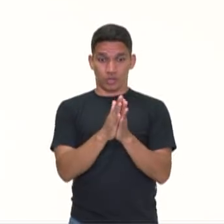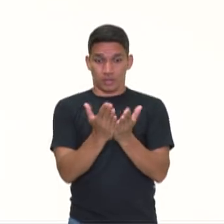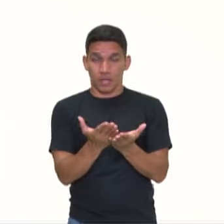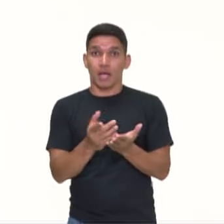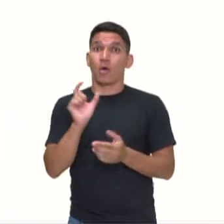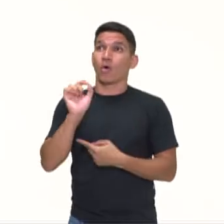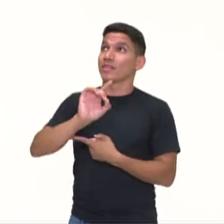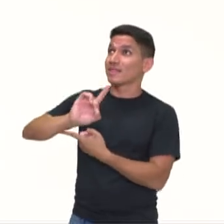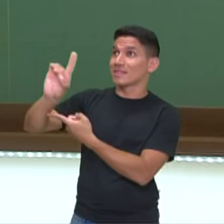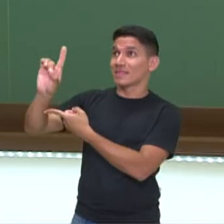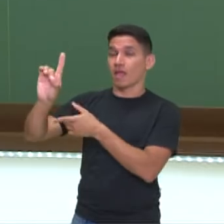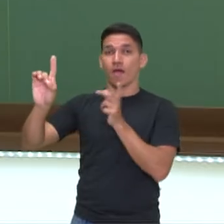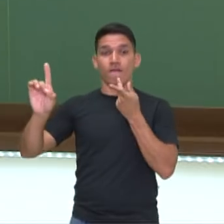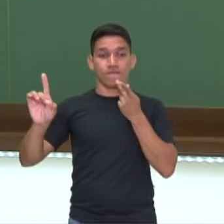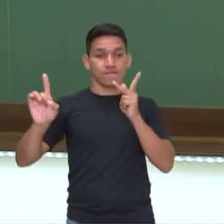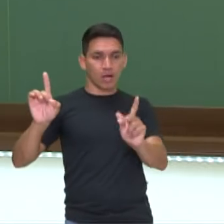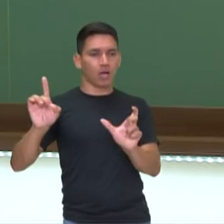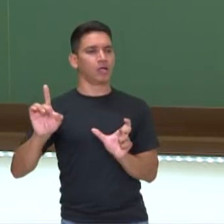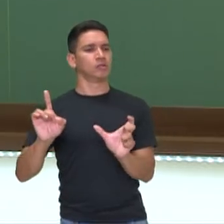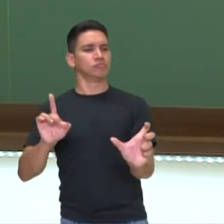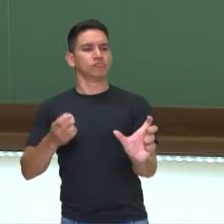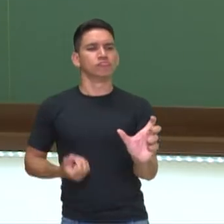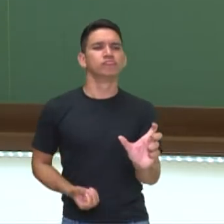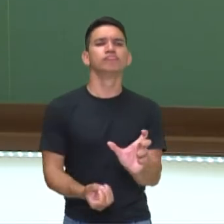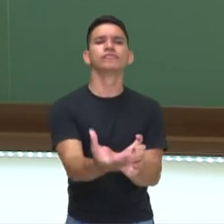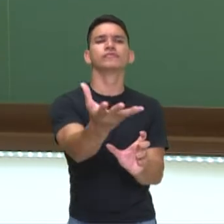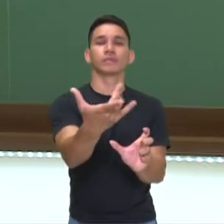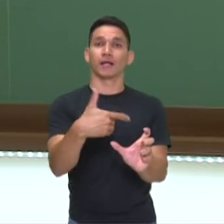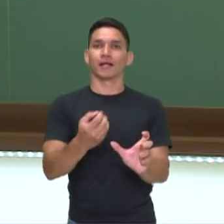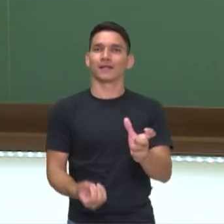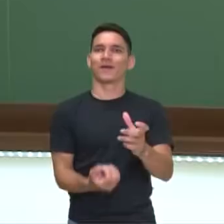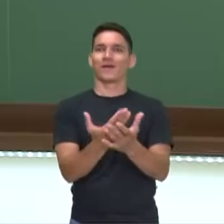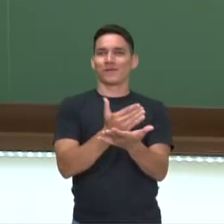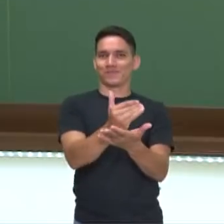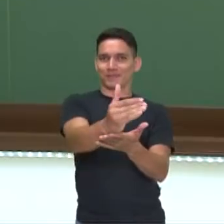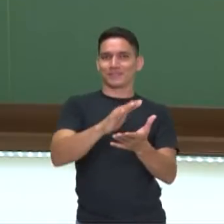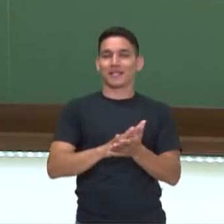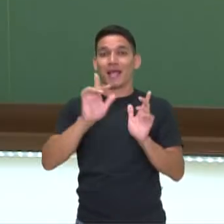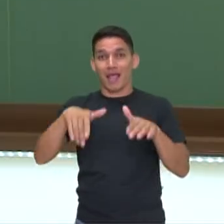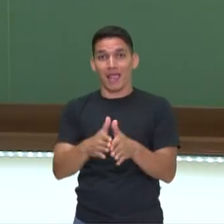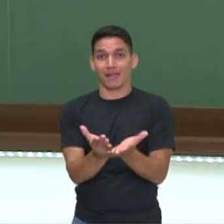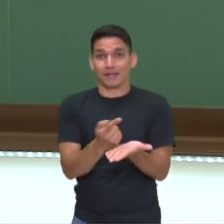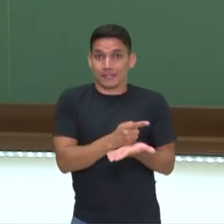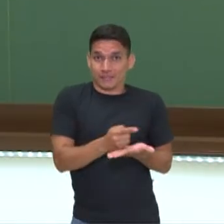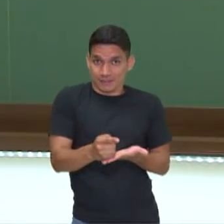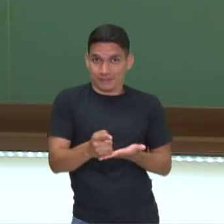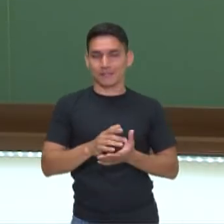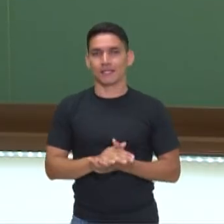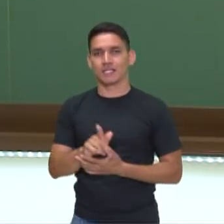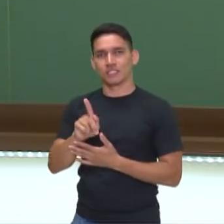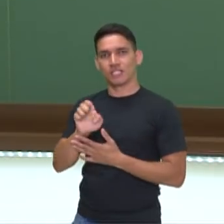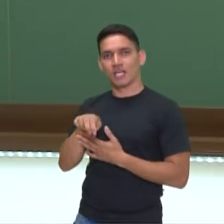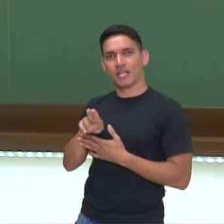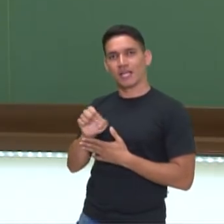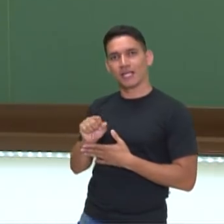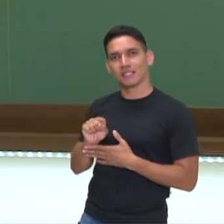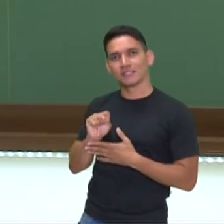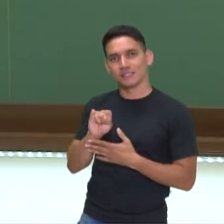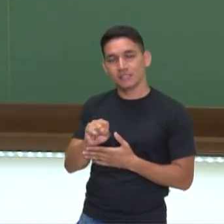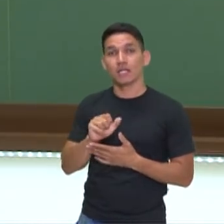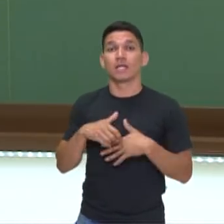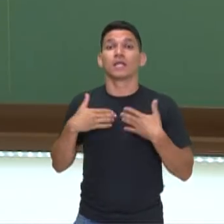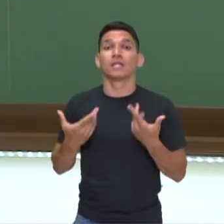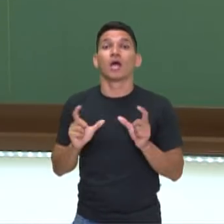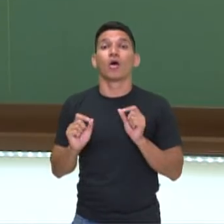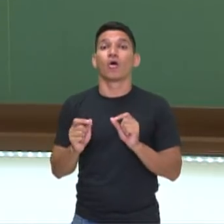por meio da palavra, o verbo que se fez carne. Isso está no livro A Gênese. Depois de ter criado, do verbo